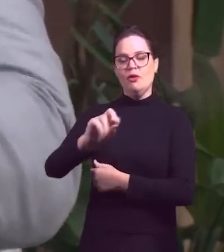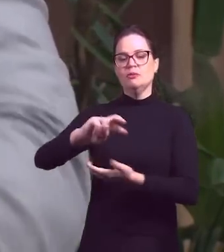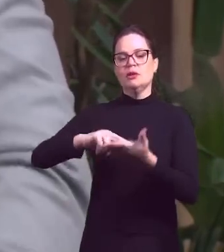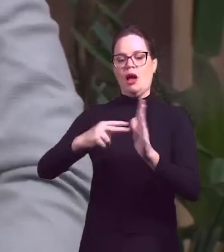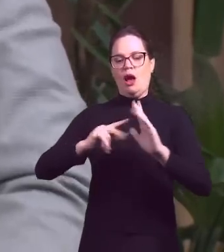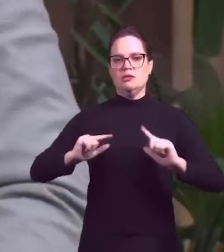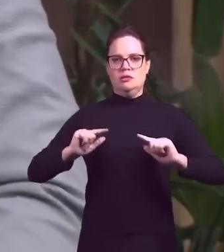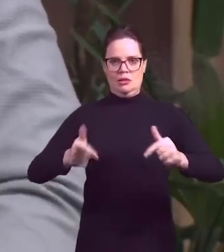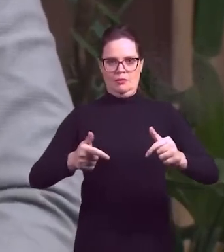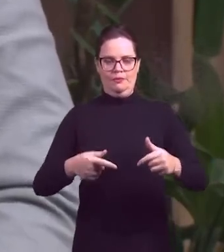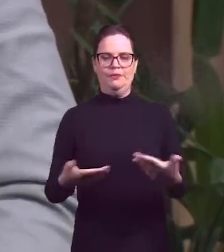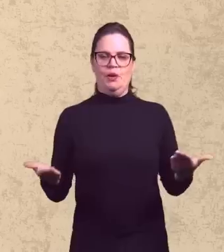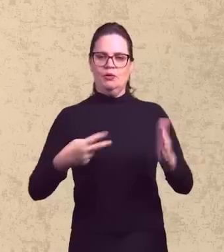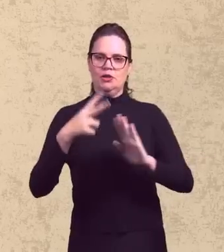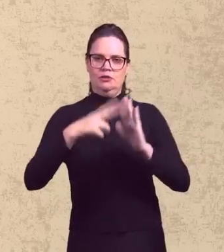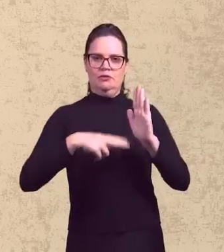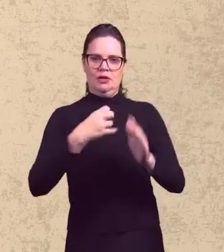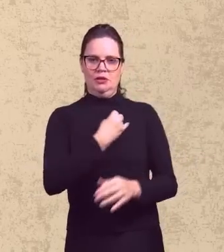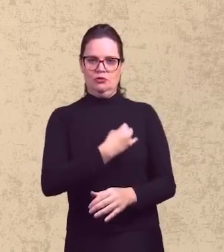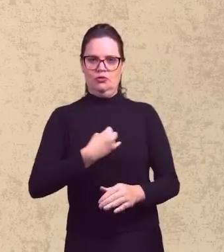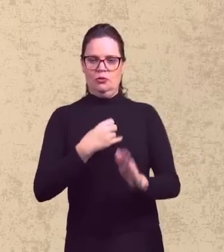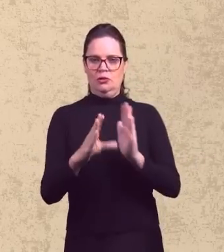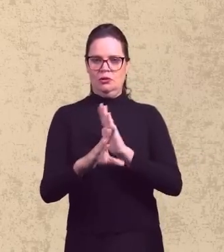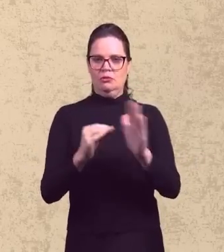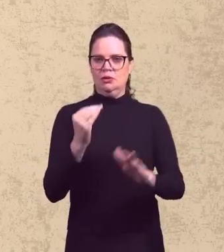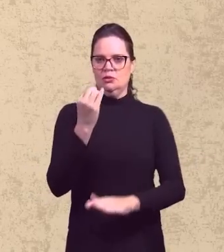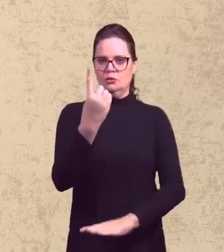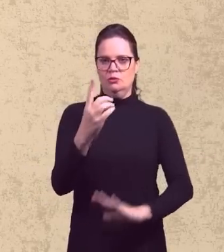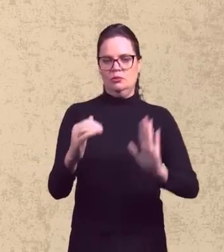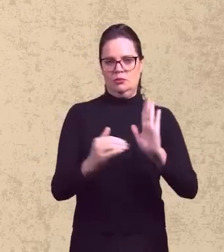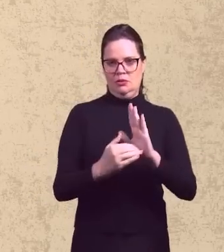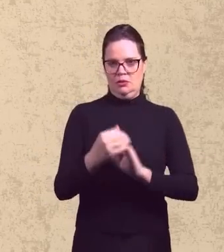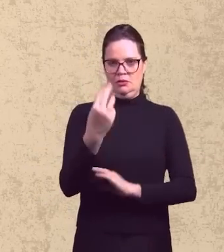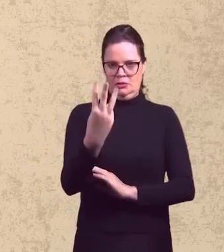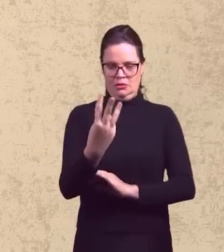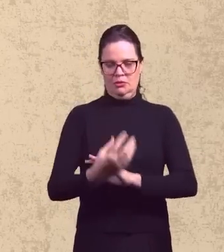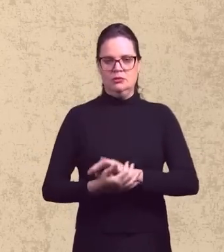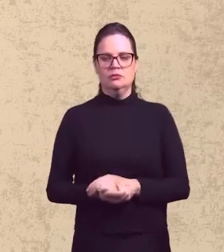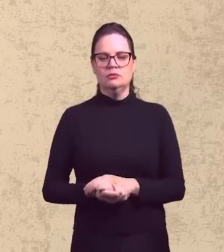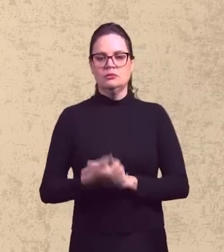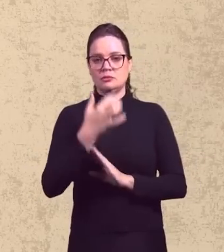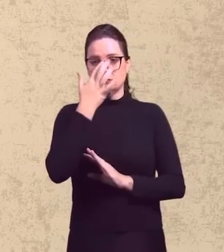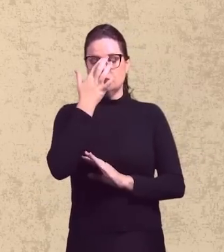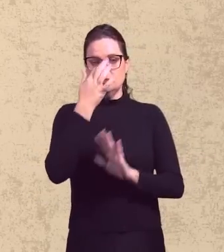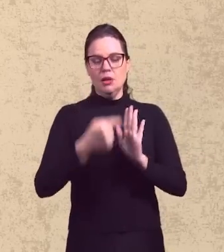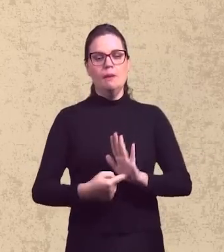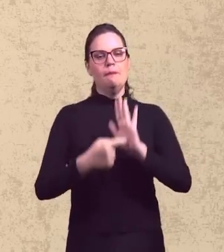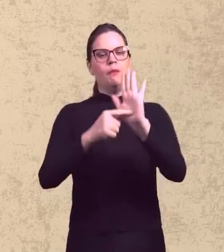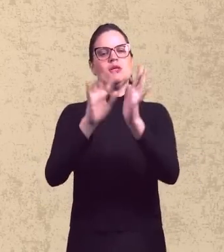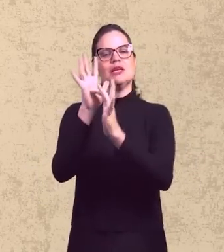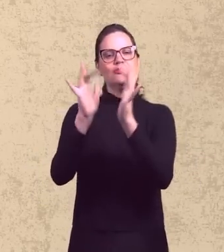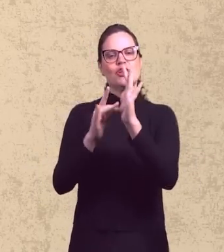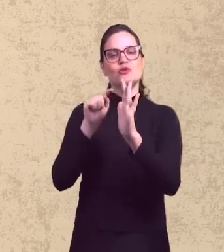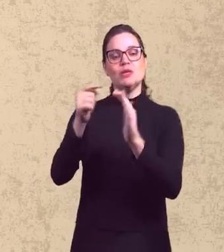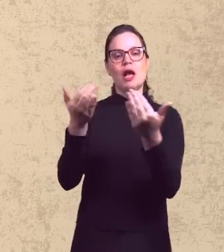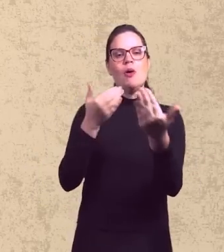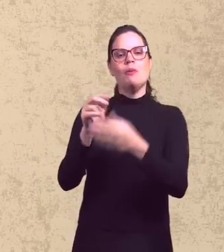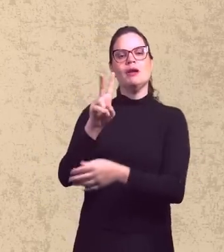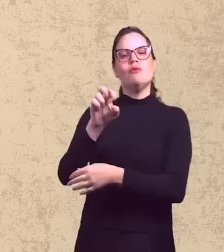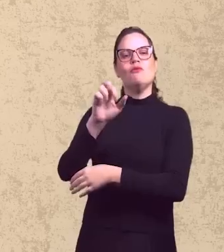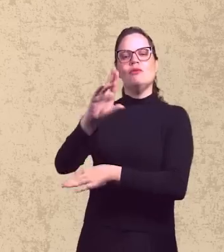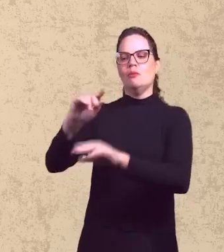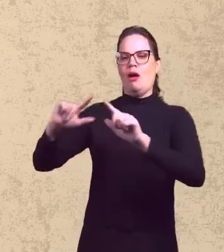aprofundar um pouco em João 1, de versículos 1 a 3, mostrando Jesus como verbo